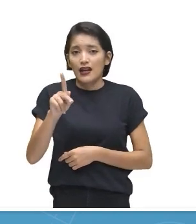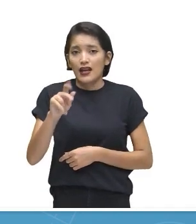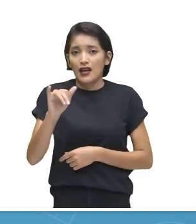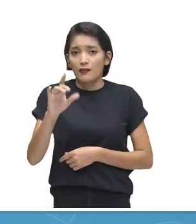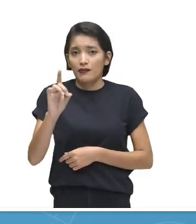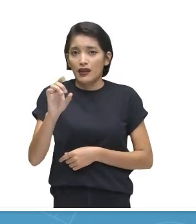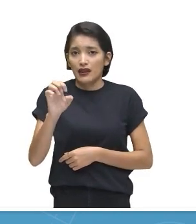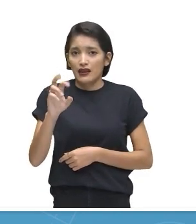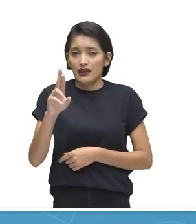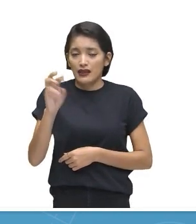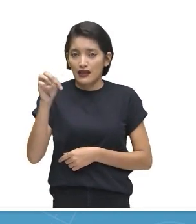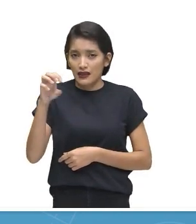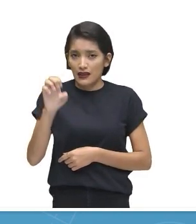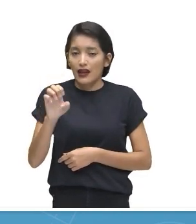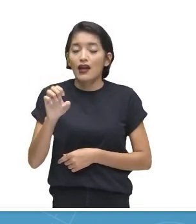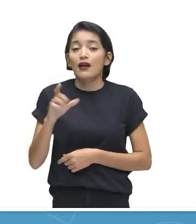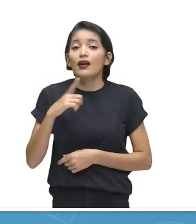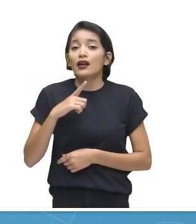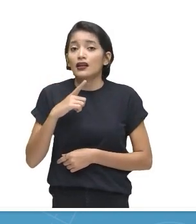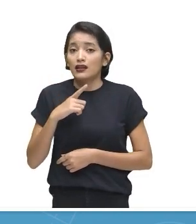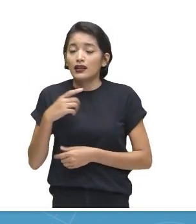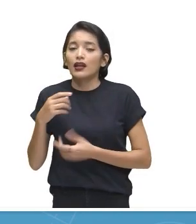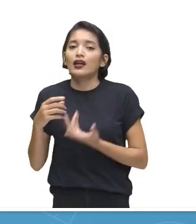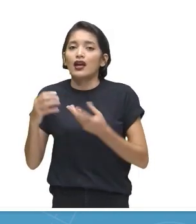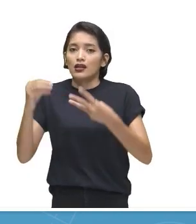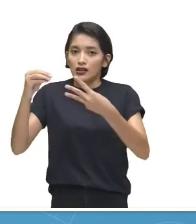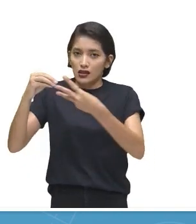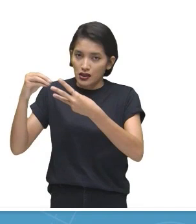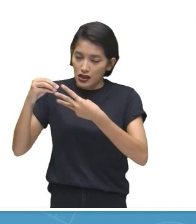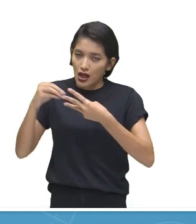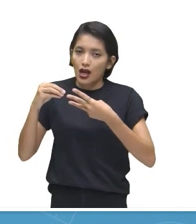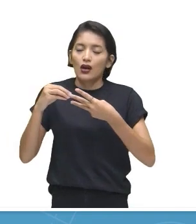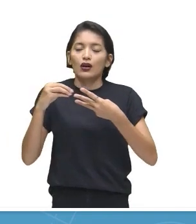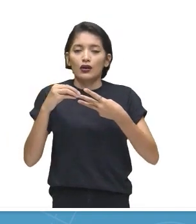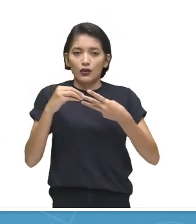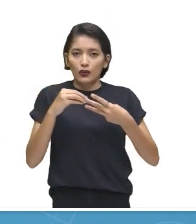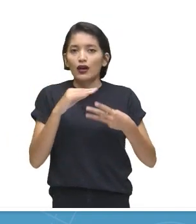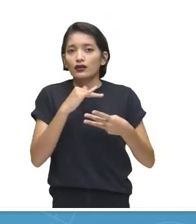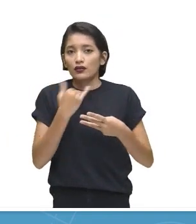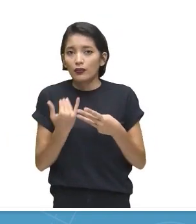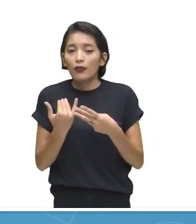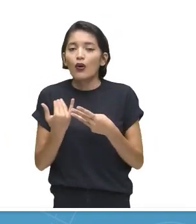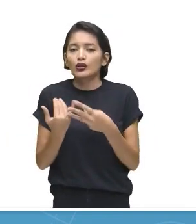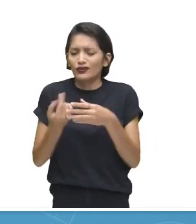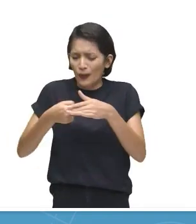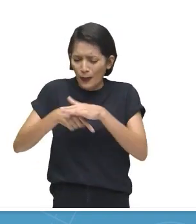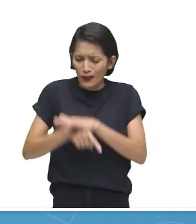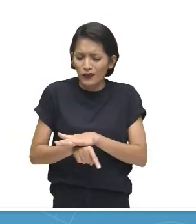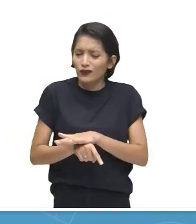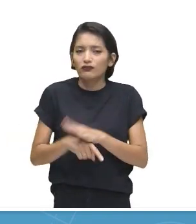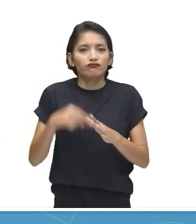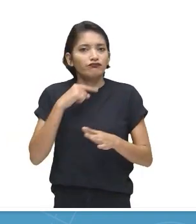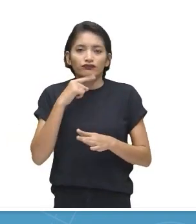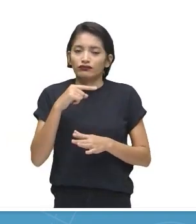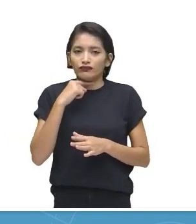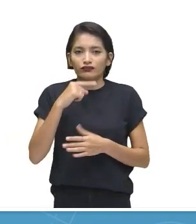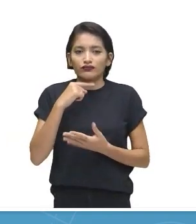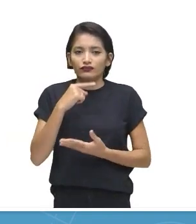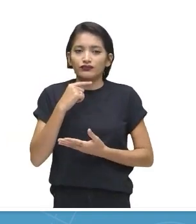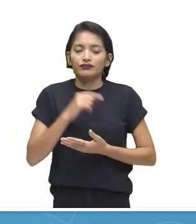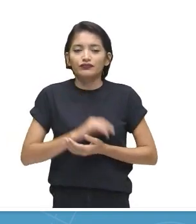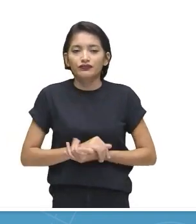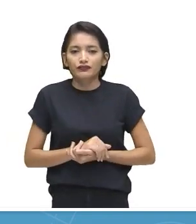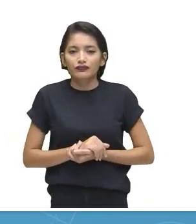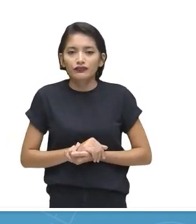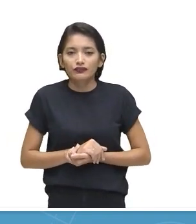temos aquela camada córnea, né, formada por células mortas, e não foi assim tão profunda, não atingiu a